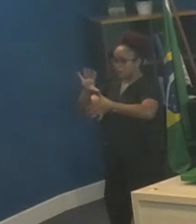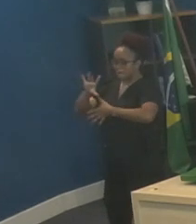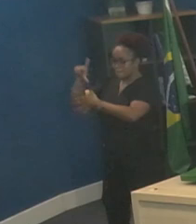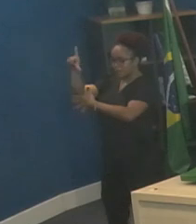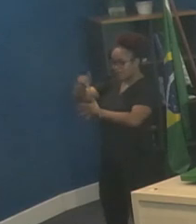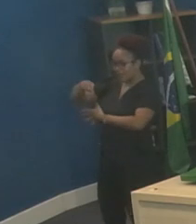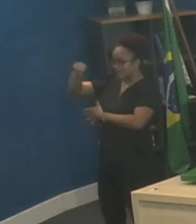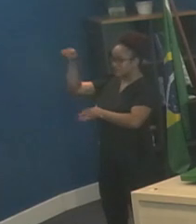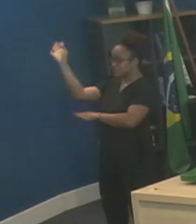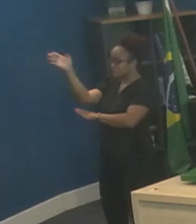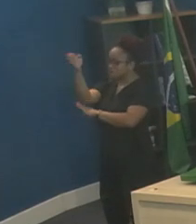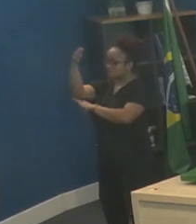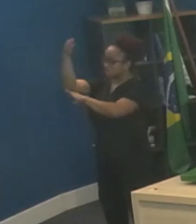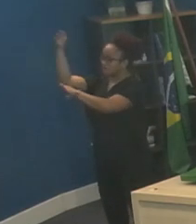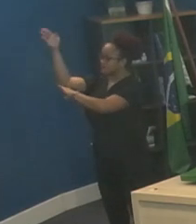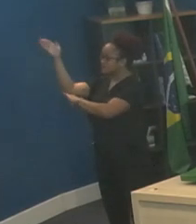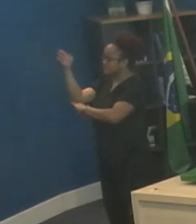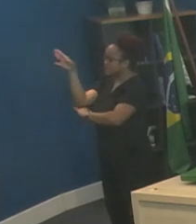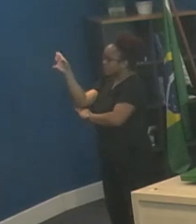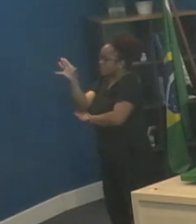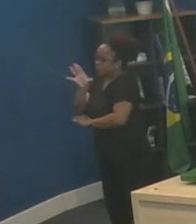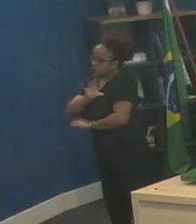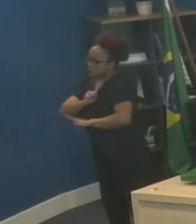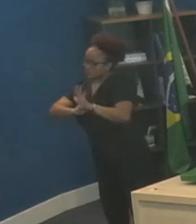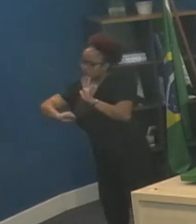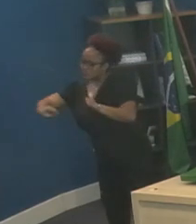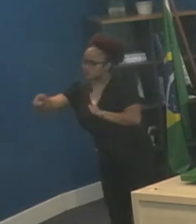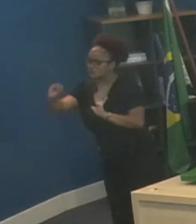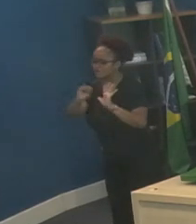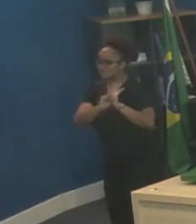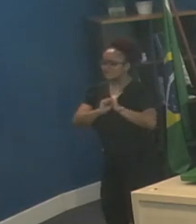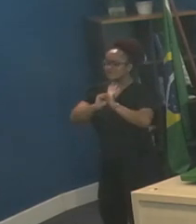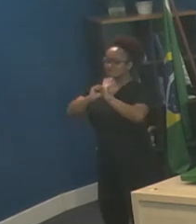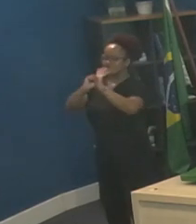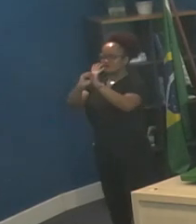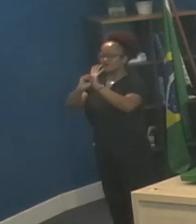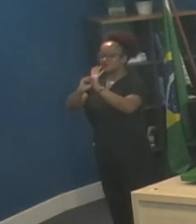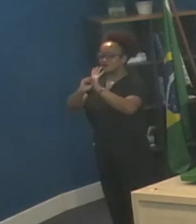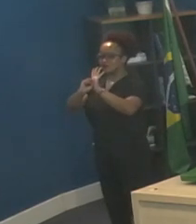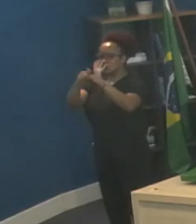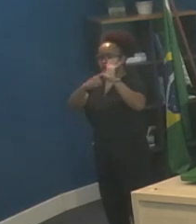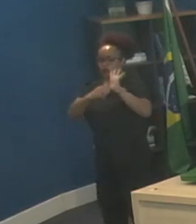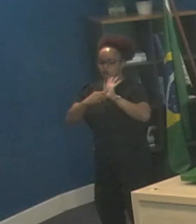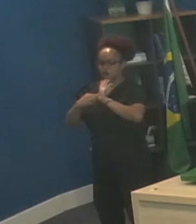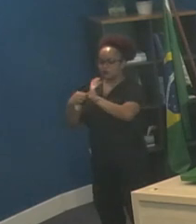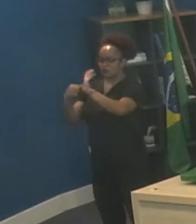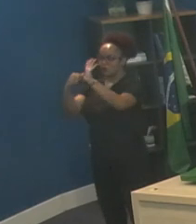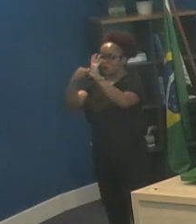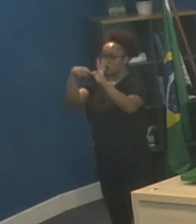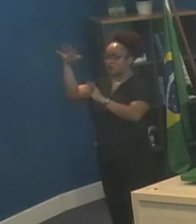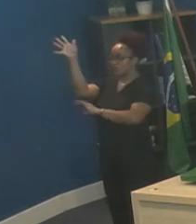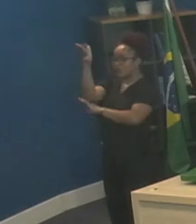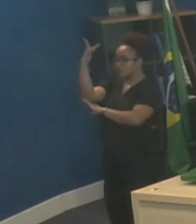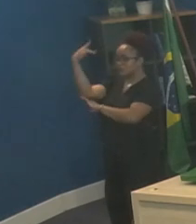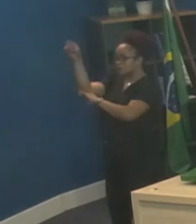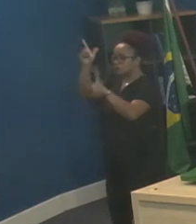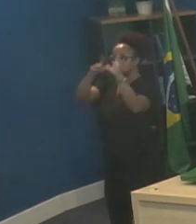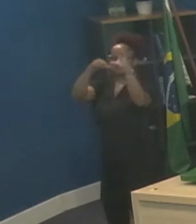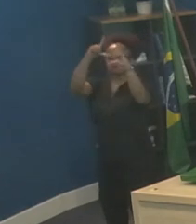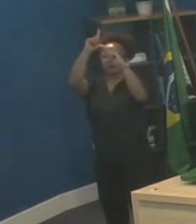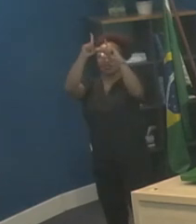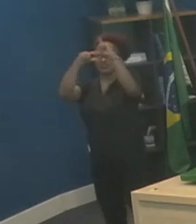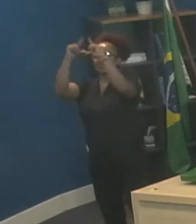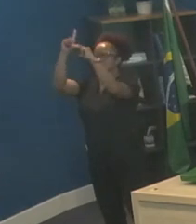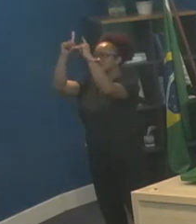salve. Brasil de amor eterno, seja símbolo o lábaro